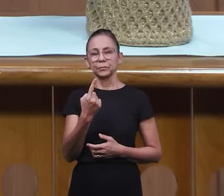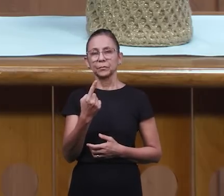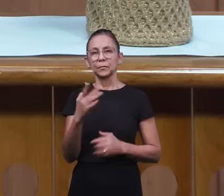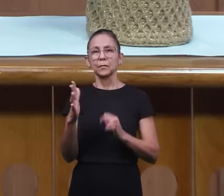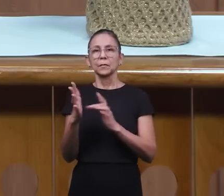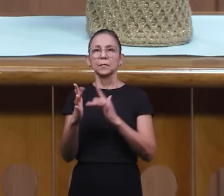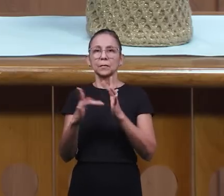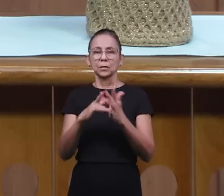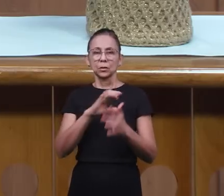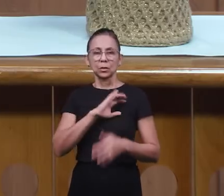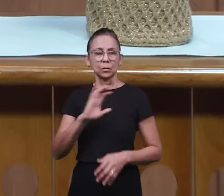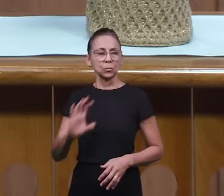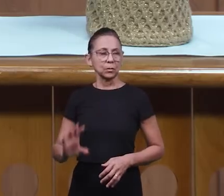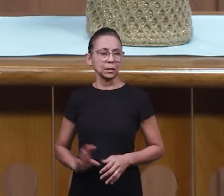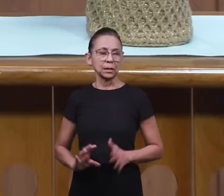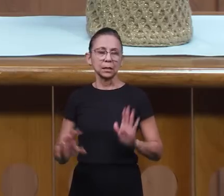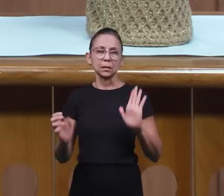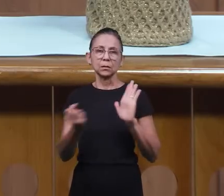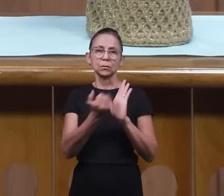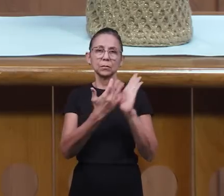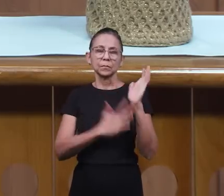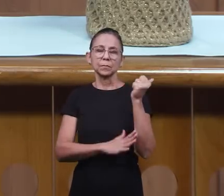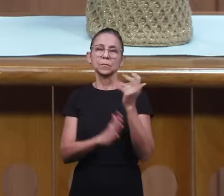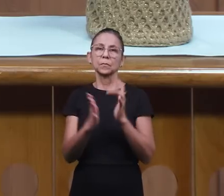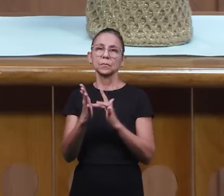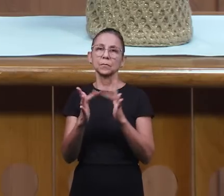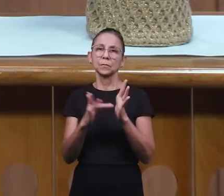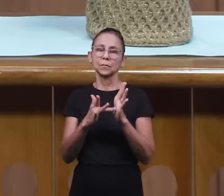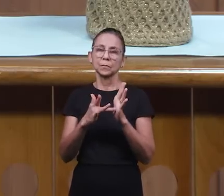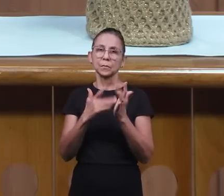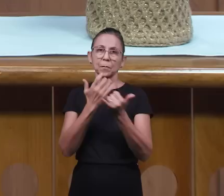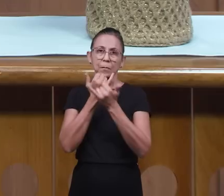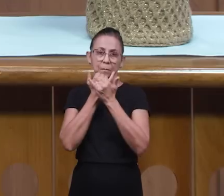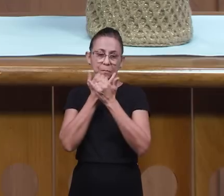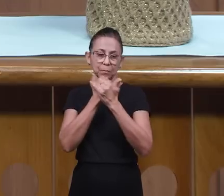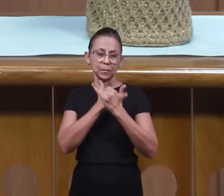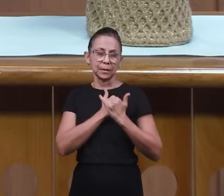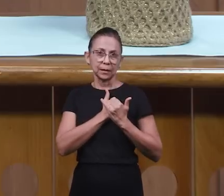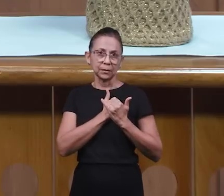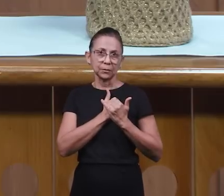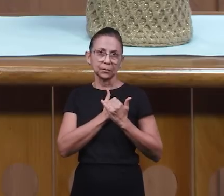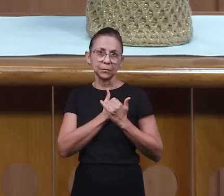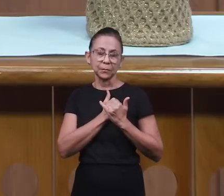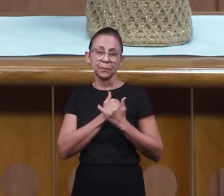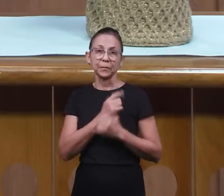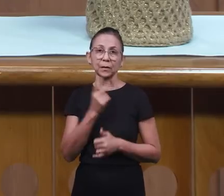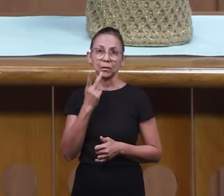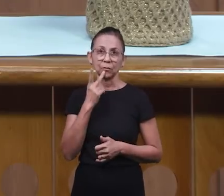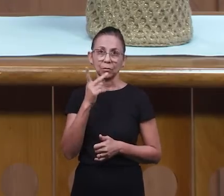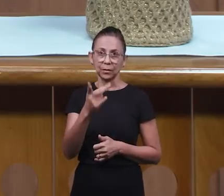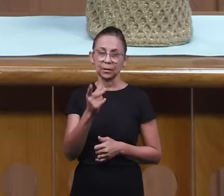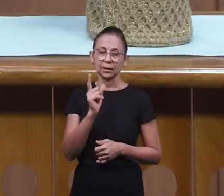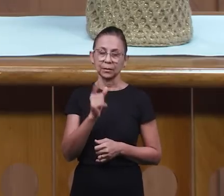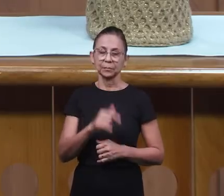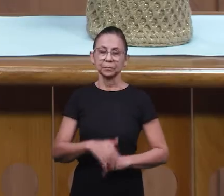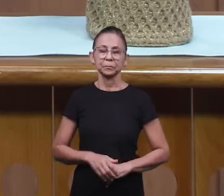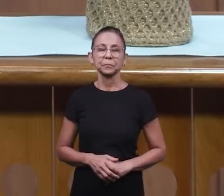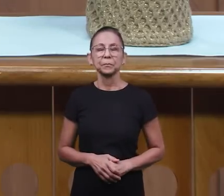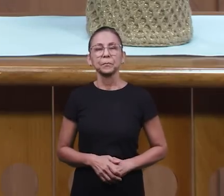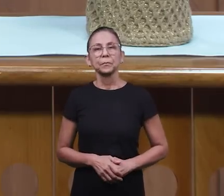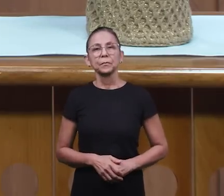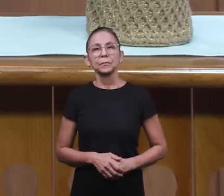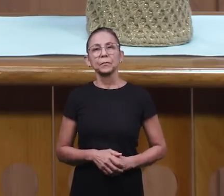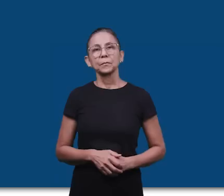Cristo, pois só o sangue de Jesus nos resgata das nossas transgressões. Eu vou afirmar aqui uma coisa que eu quero que